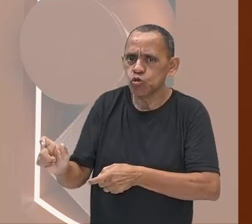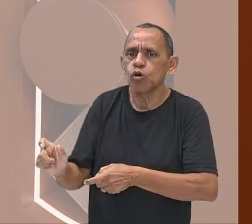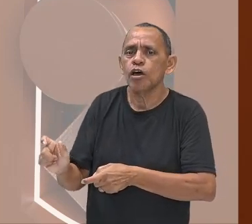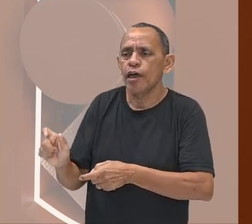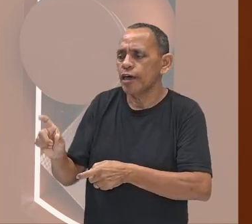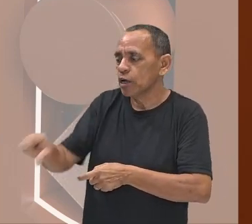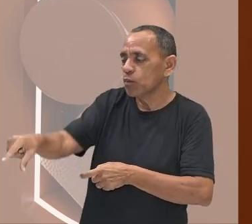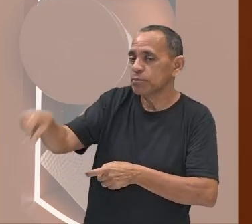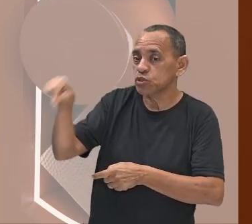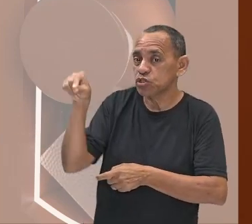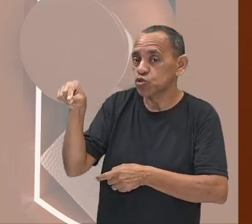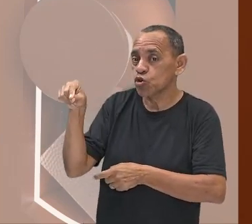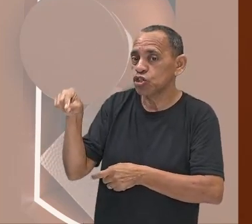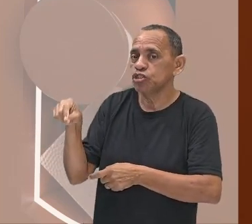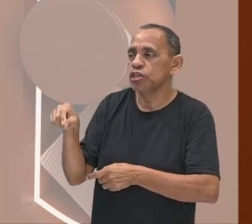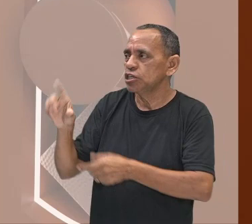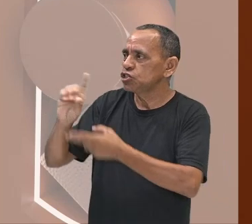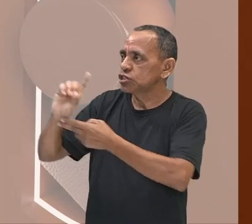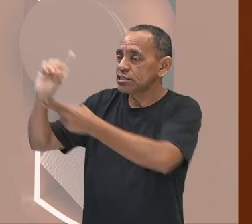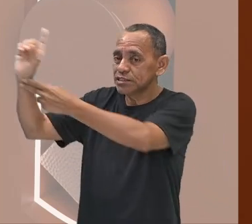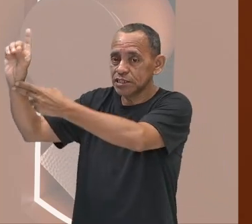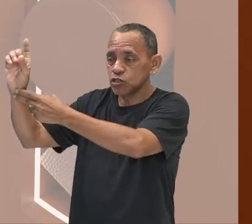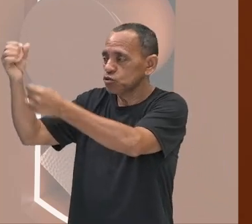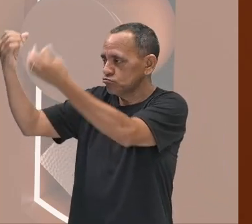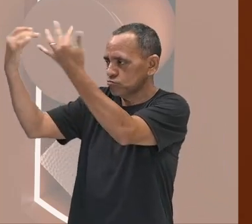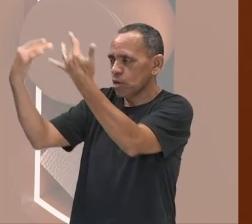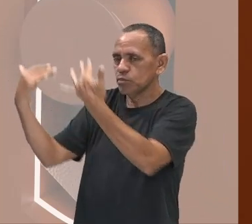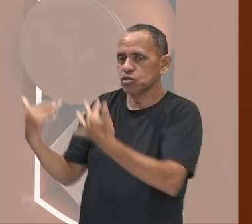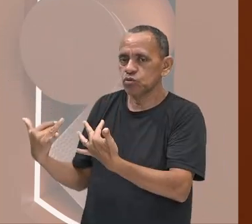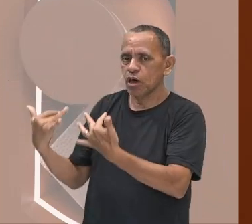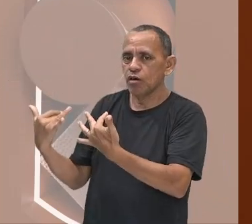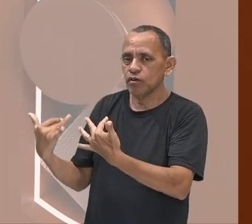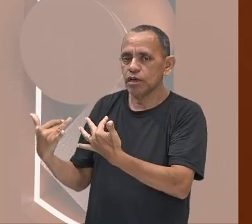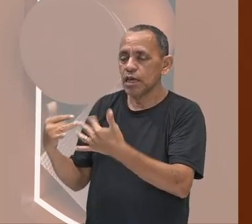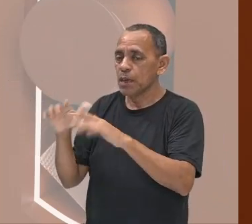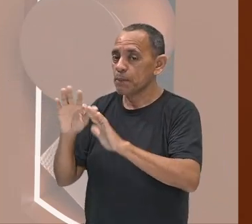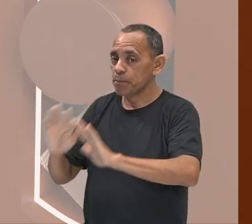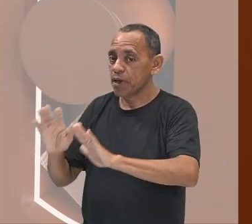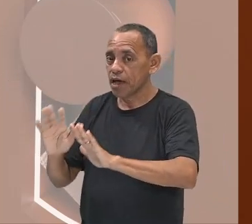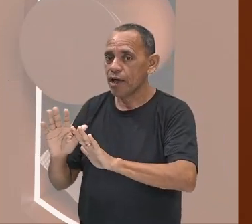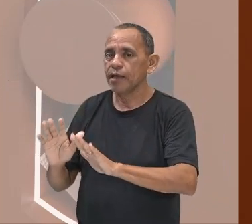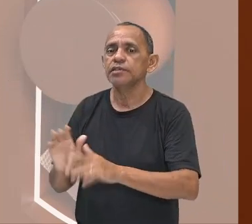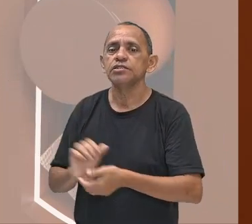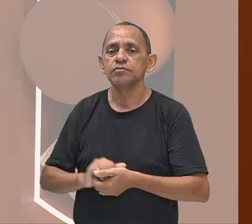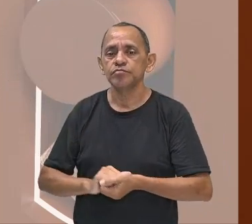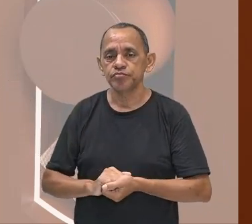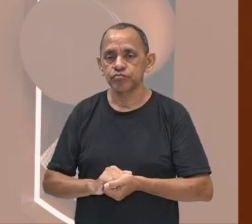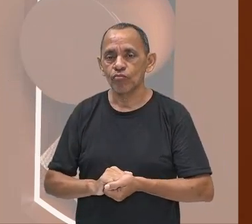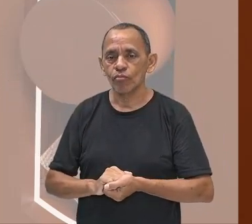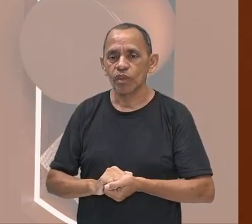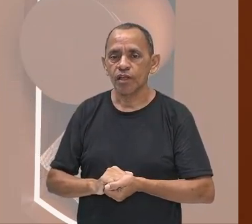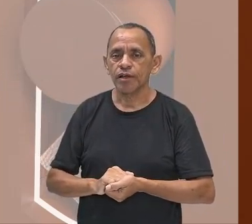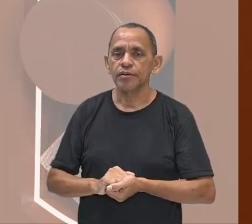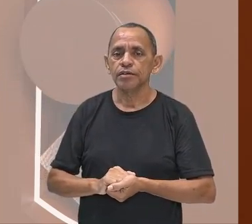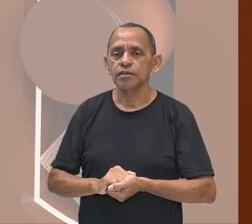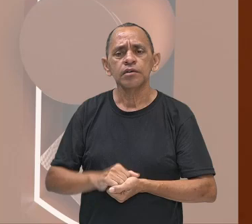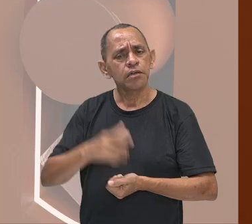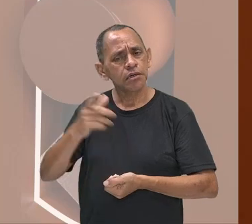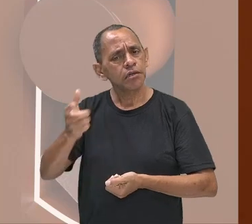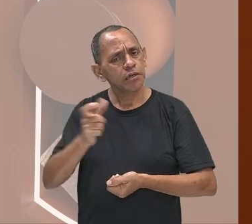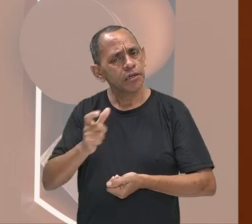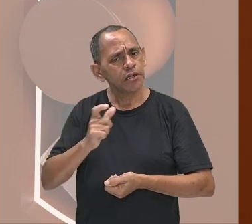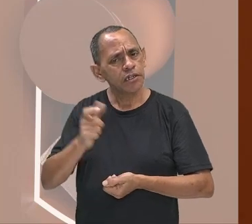ideologia religiosa, vinha a calhar com a burguesia que estava enriquecendo e queria uma ideologia